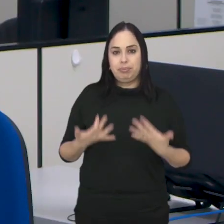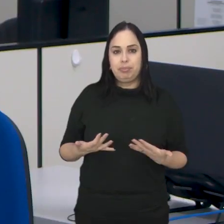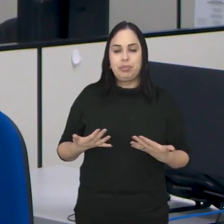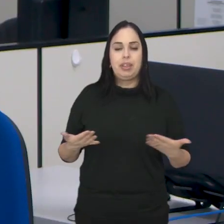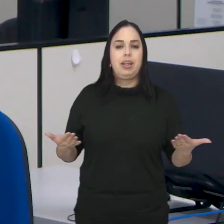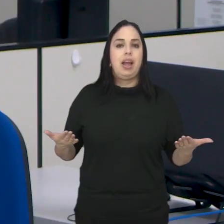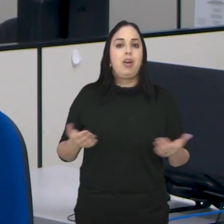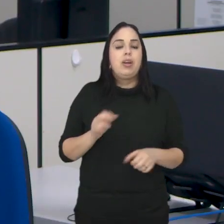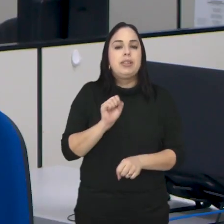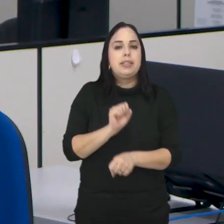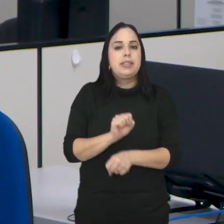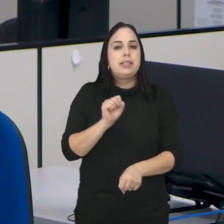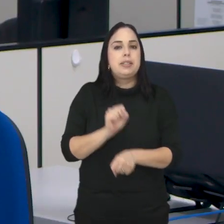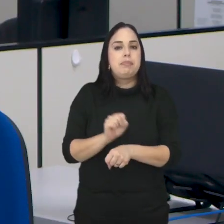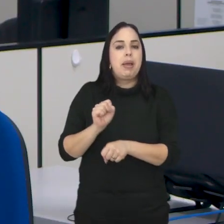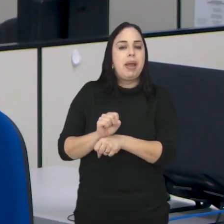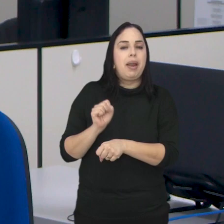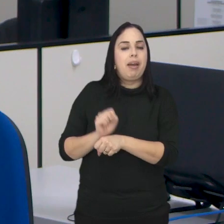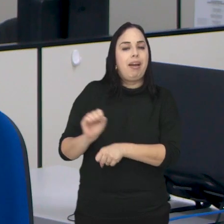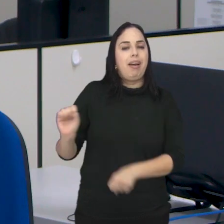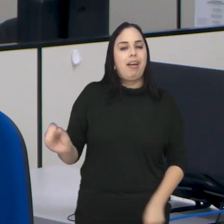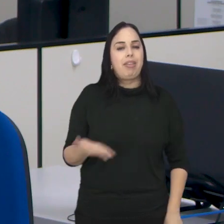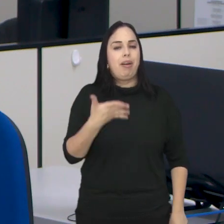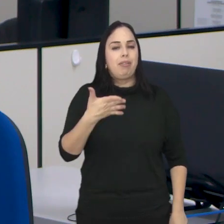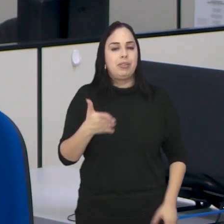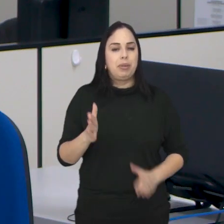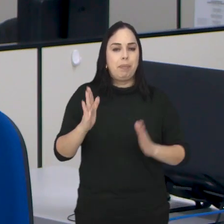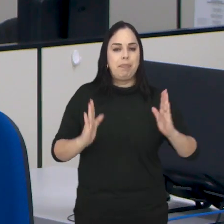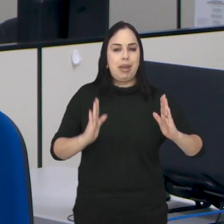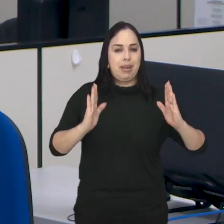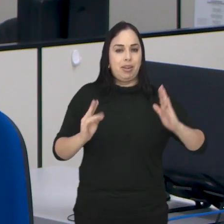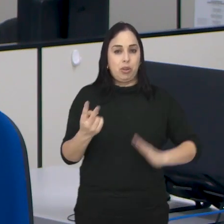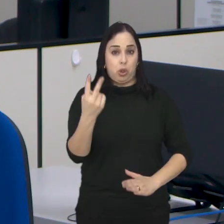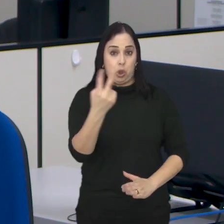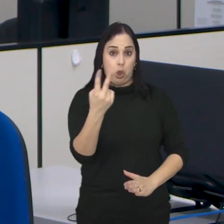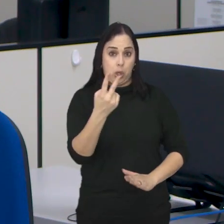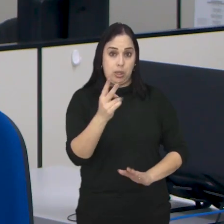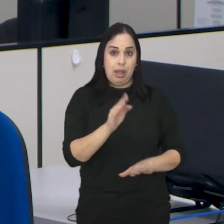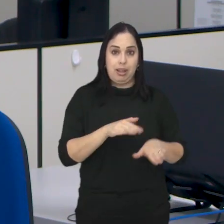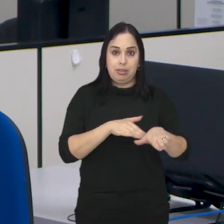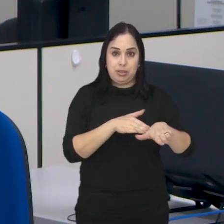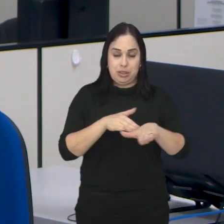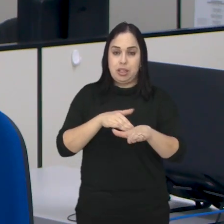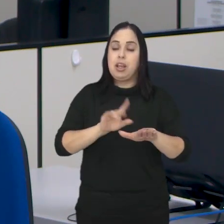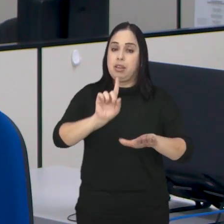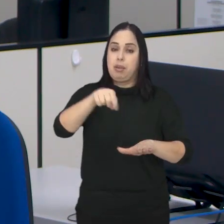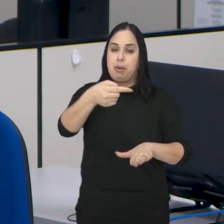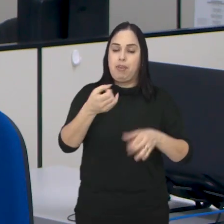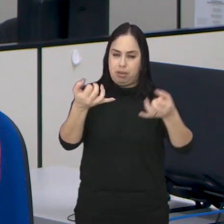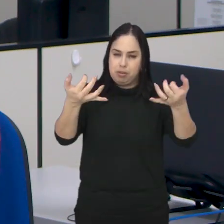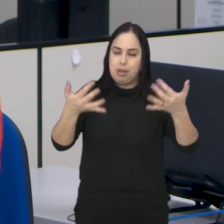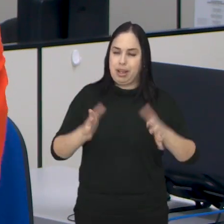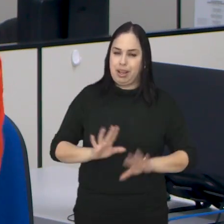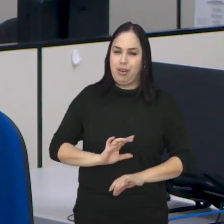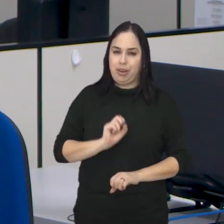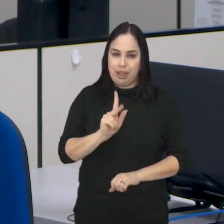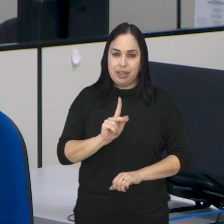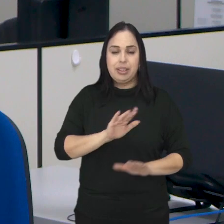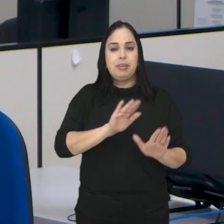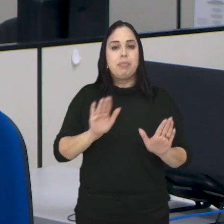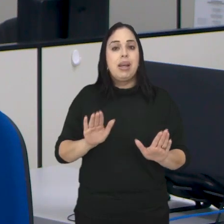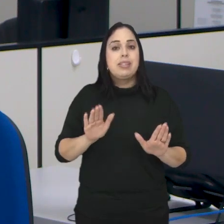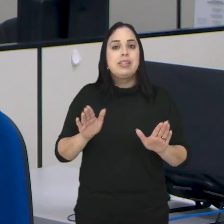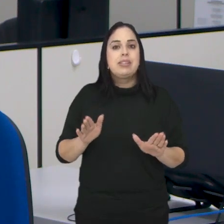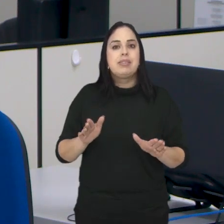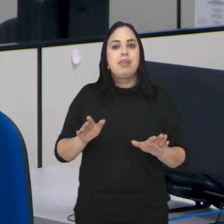pelas suas informações. Então, vamos aguardar essa novidade da segunda etapa da linha verde. E, claro, a gente te informa aqui no boletim, tá bom? E